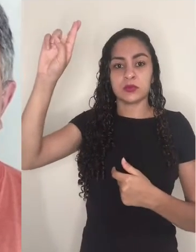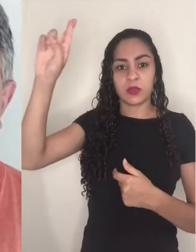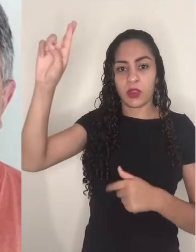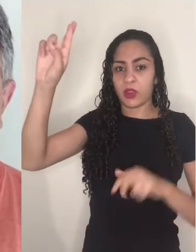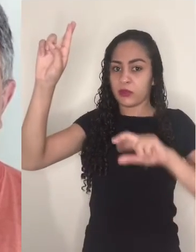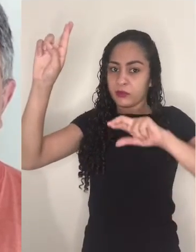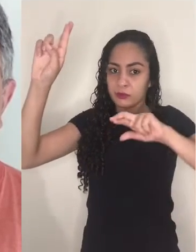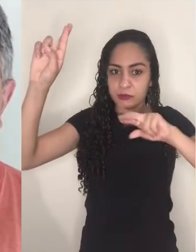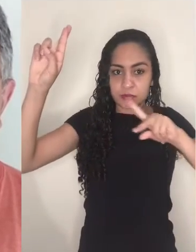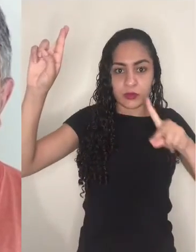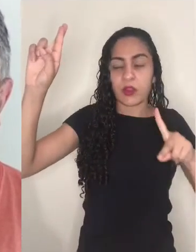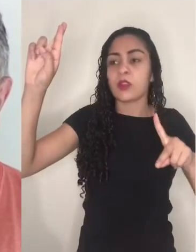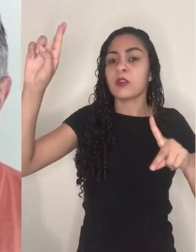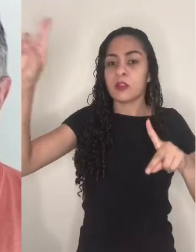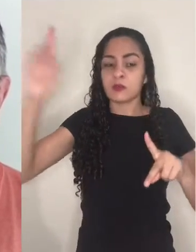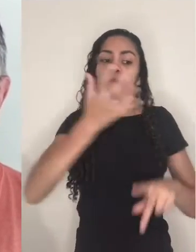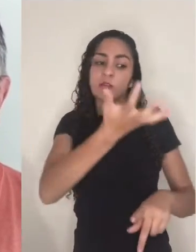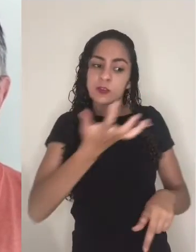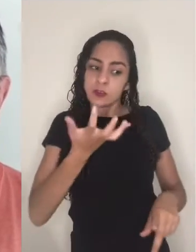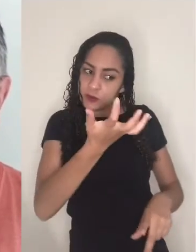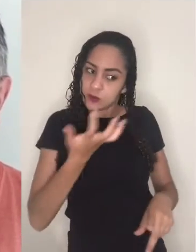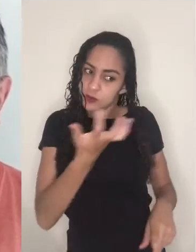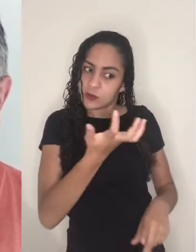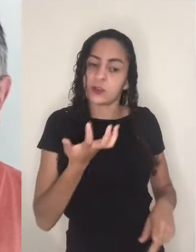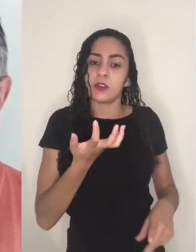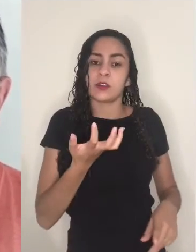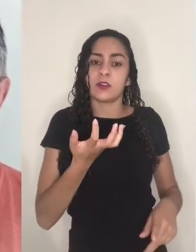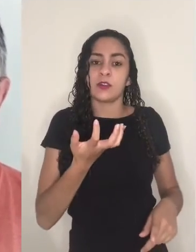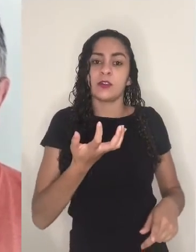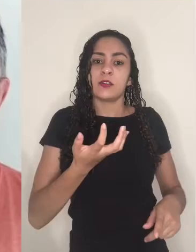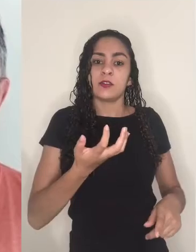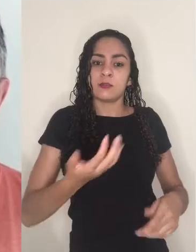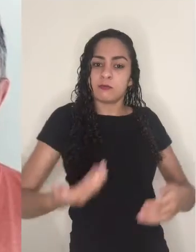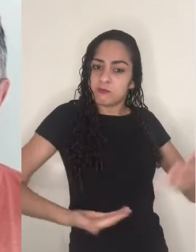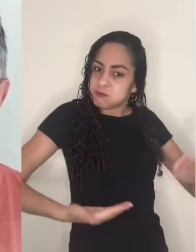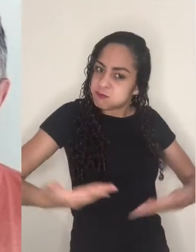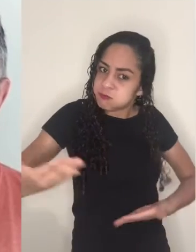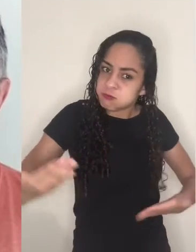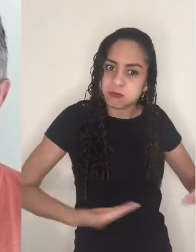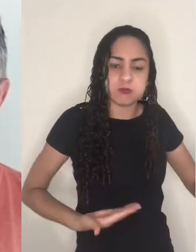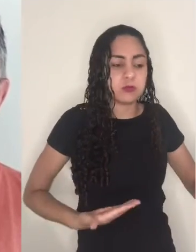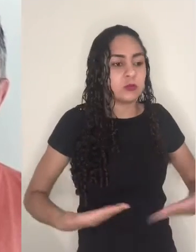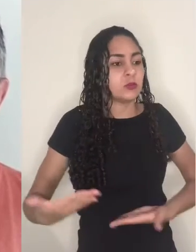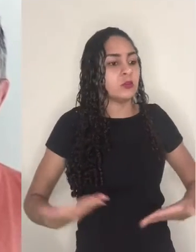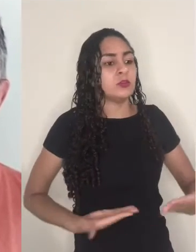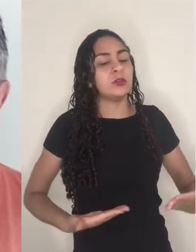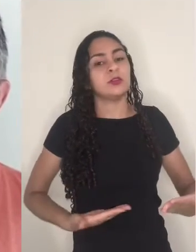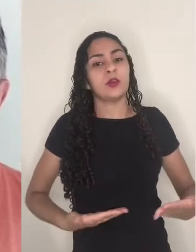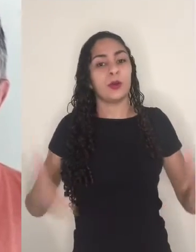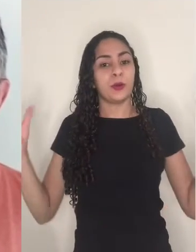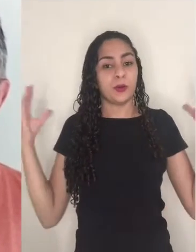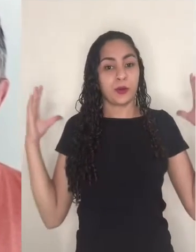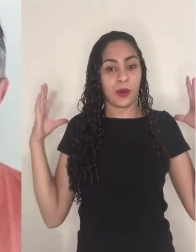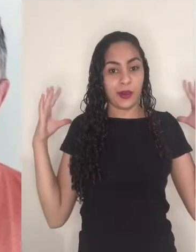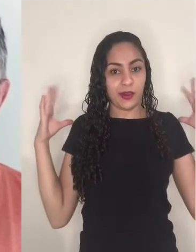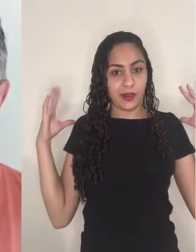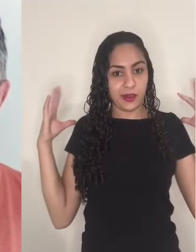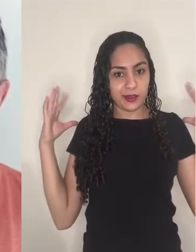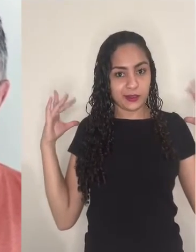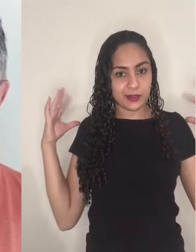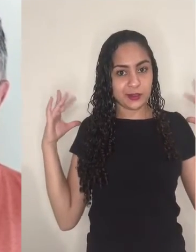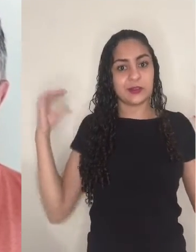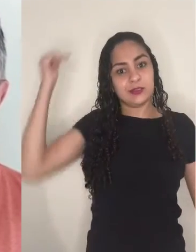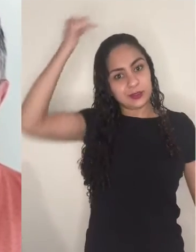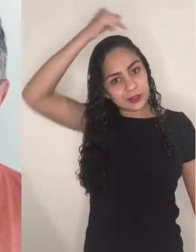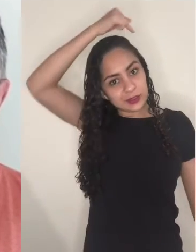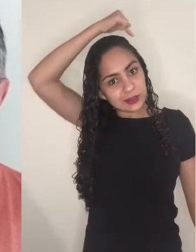quando Deus quer servir-se deles, as Sagradas Escrituras declaram que os anjos santos e